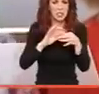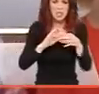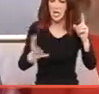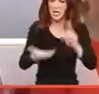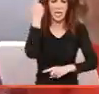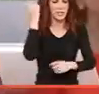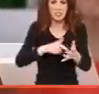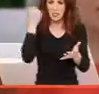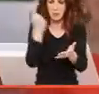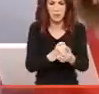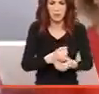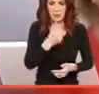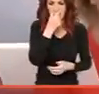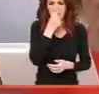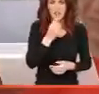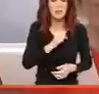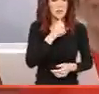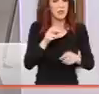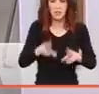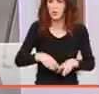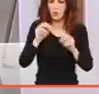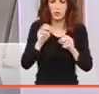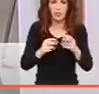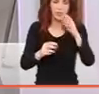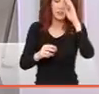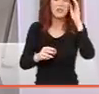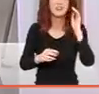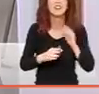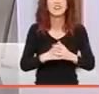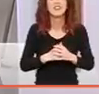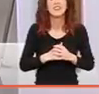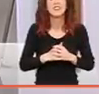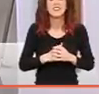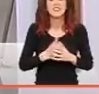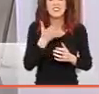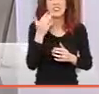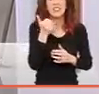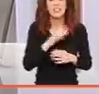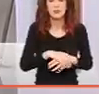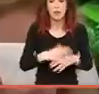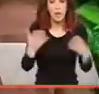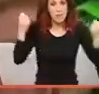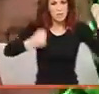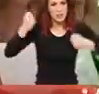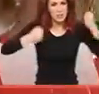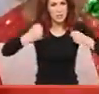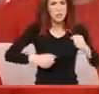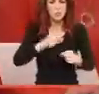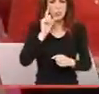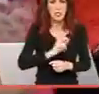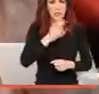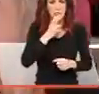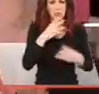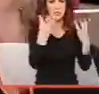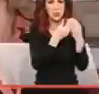Medonhas unidas. Ai, que lindo. Ai, que momento lindo em televisão. Ai, que momento lindo. Isto é uma verdadeira manifestação. Por isso... E